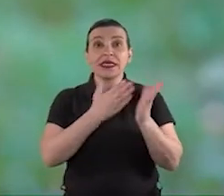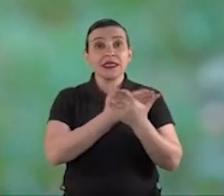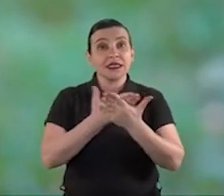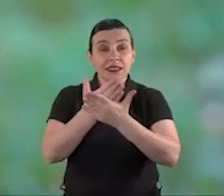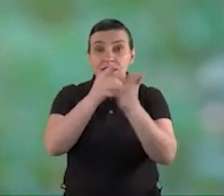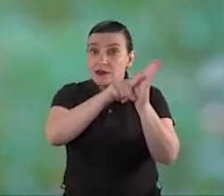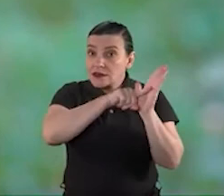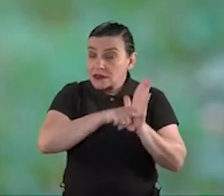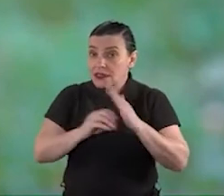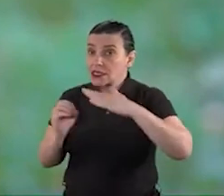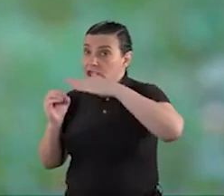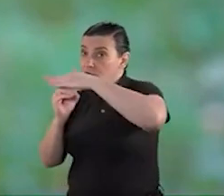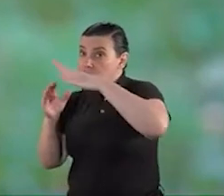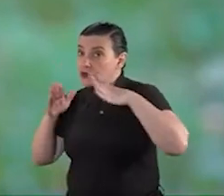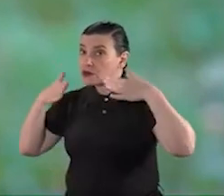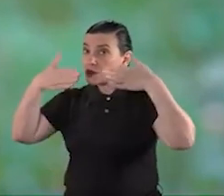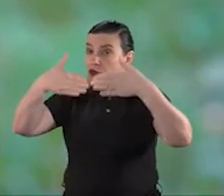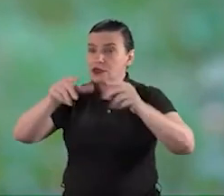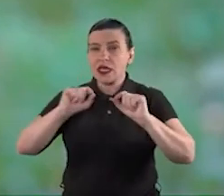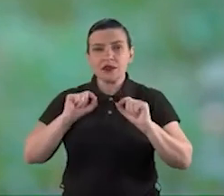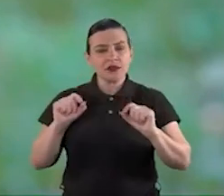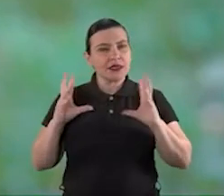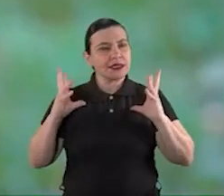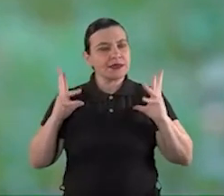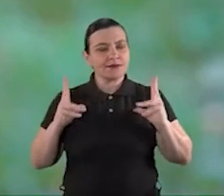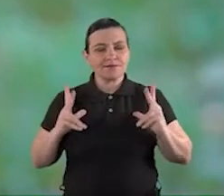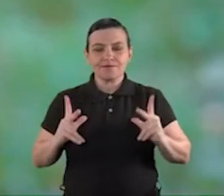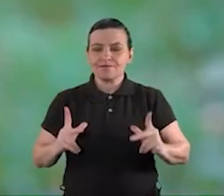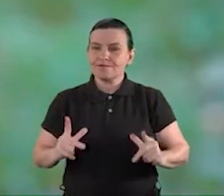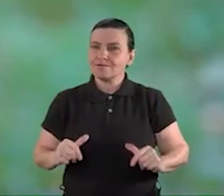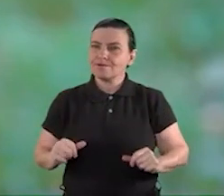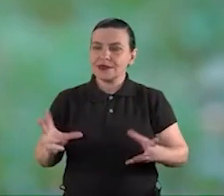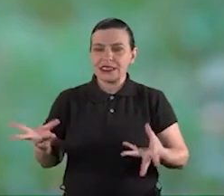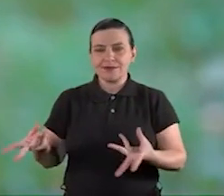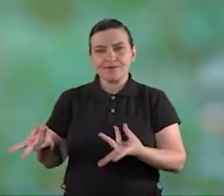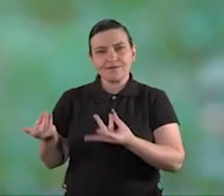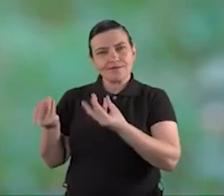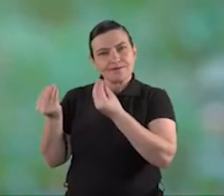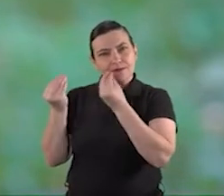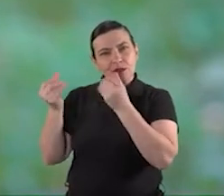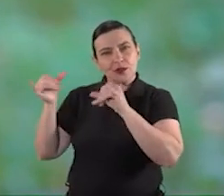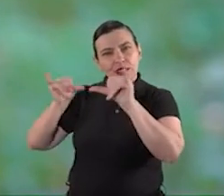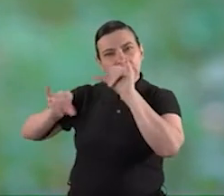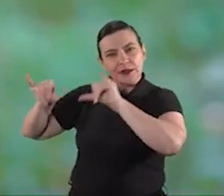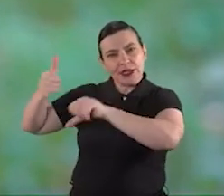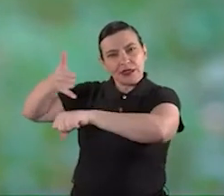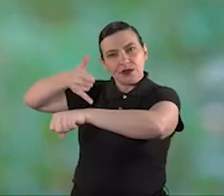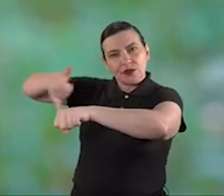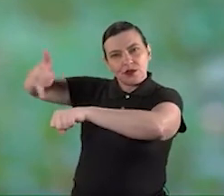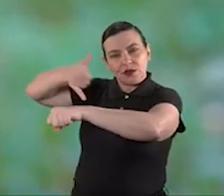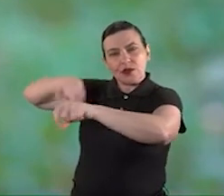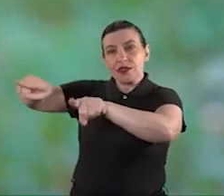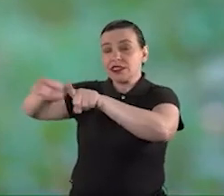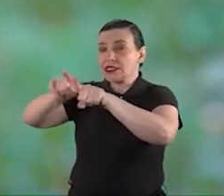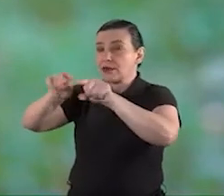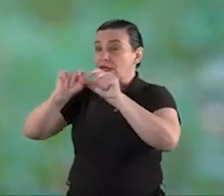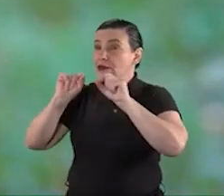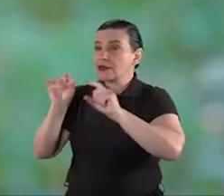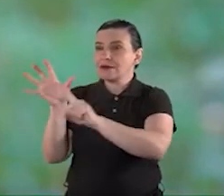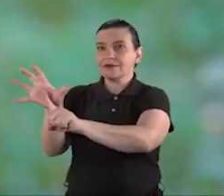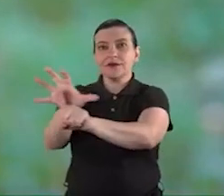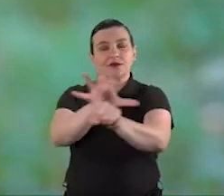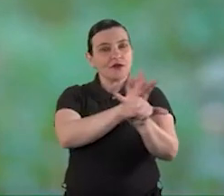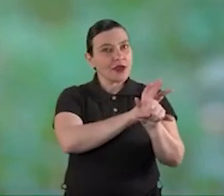estudos nado terra se concentram realmente na pureza nas especificidades da química dos óleos essenciais e na influência